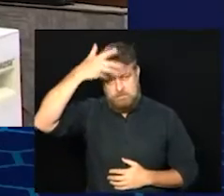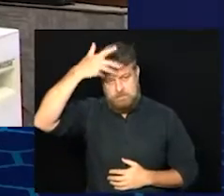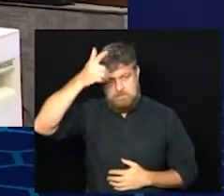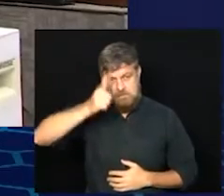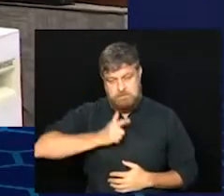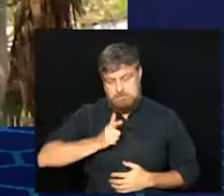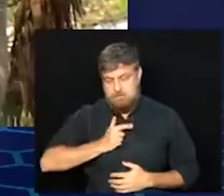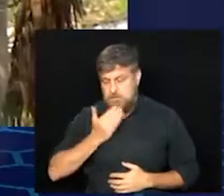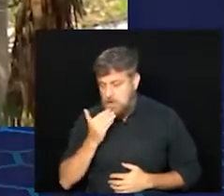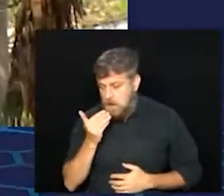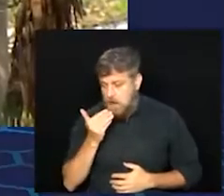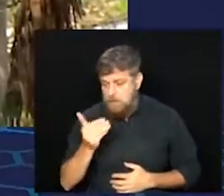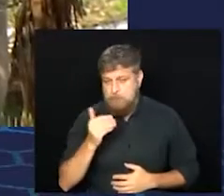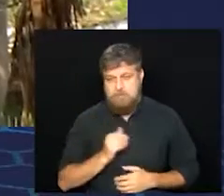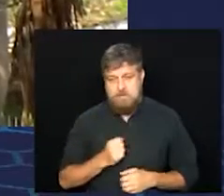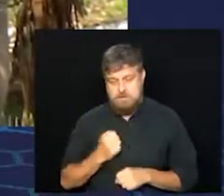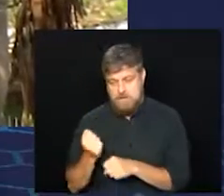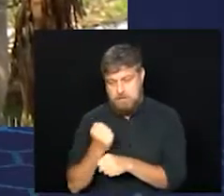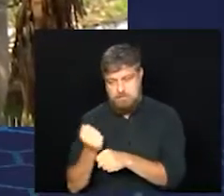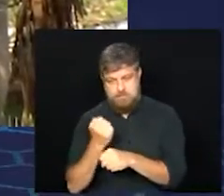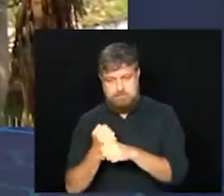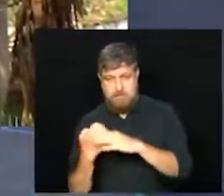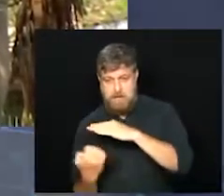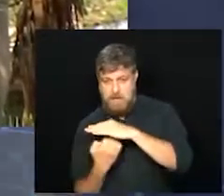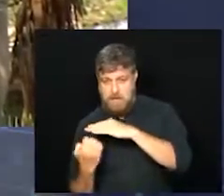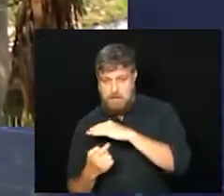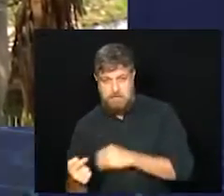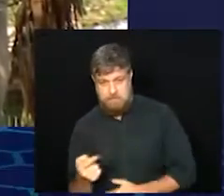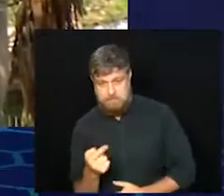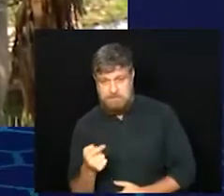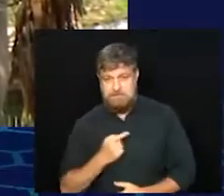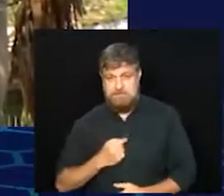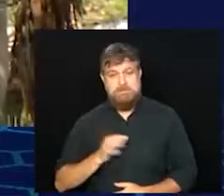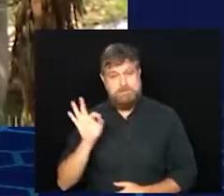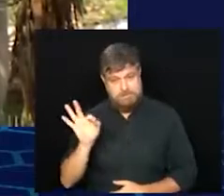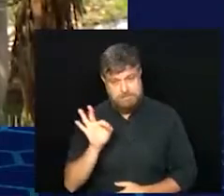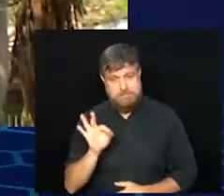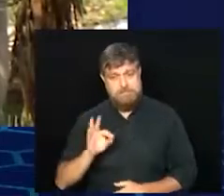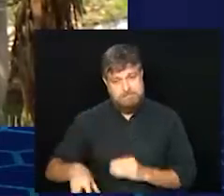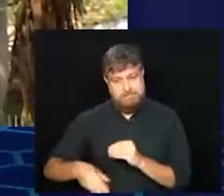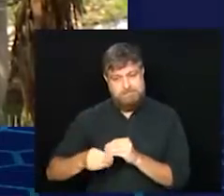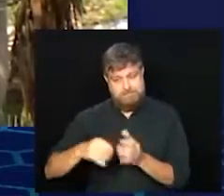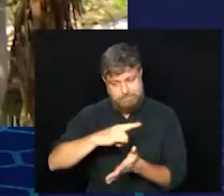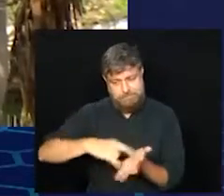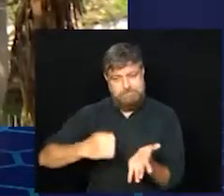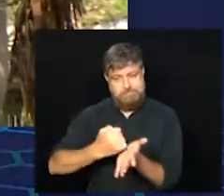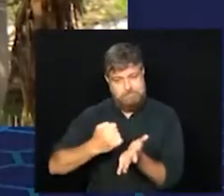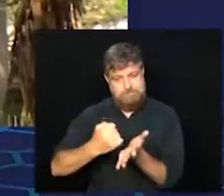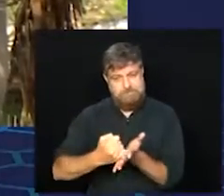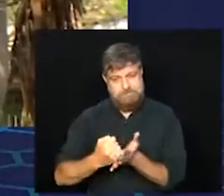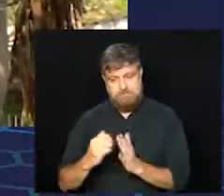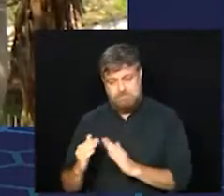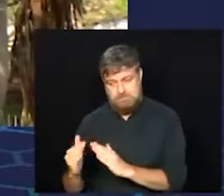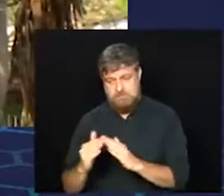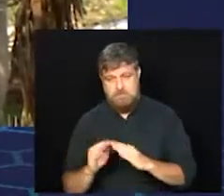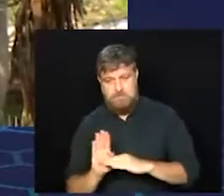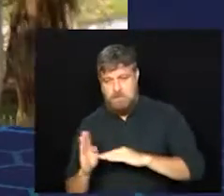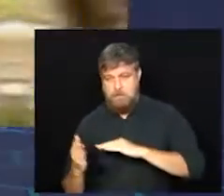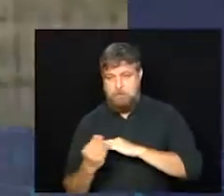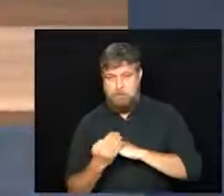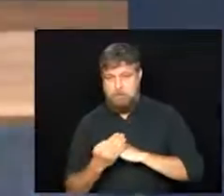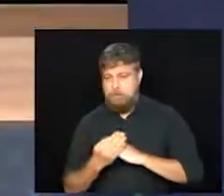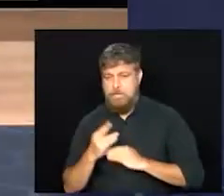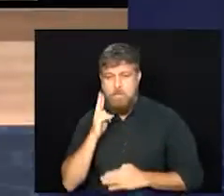Farmadic solicita à Coab revisão do índice de reajuste aplicado nos contratos de moradia do Jardim